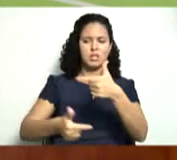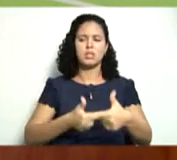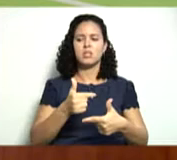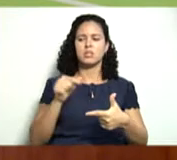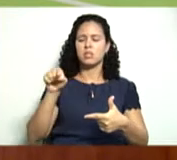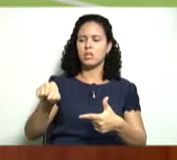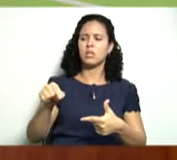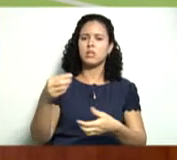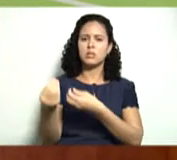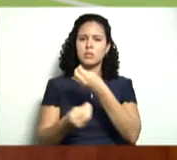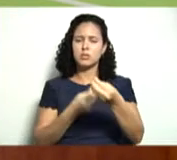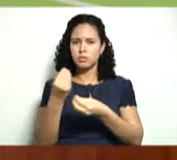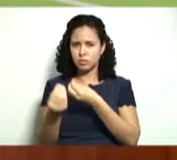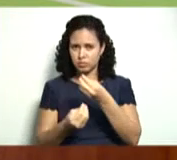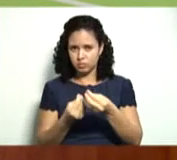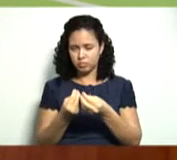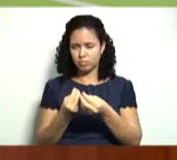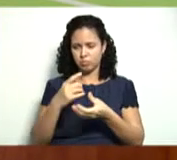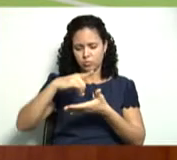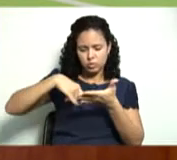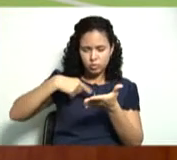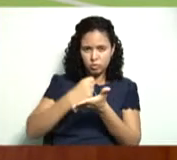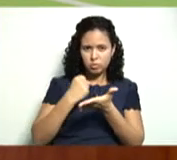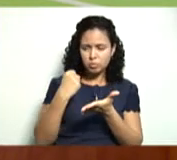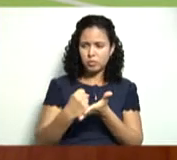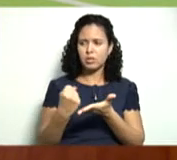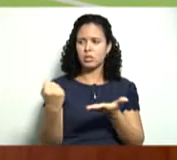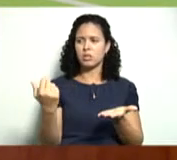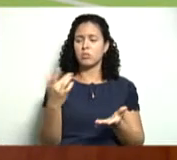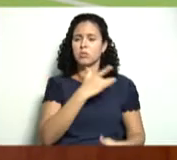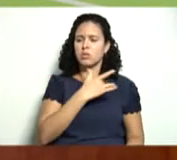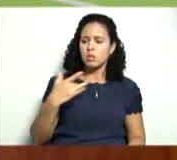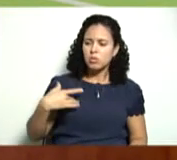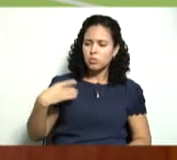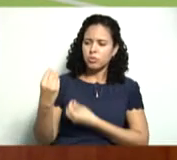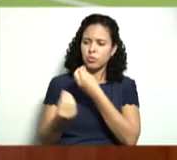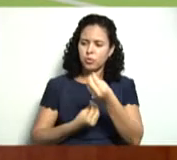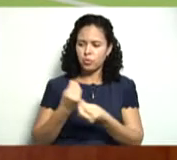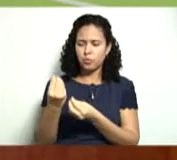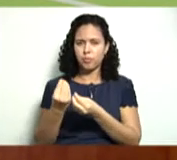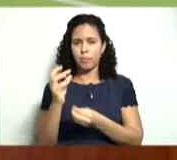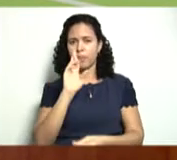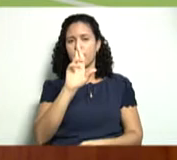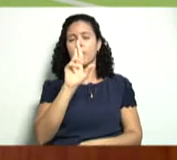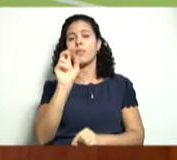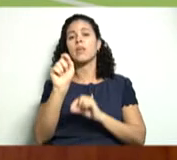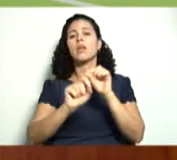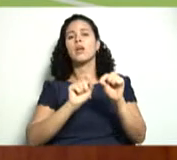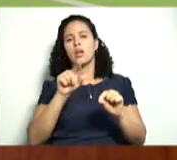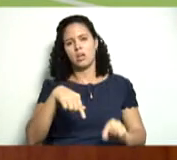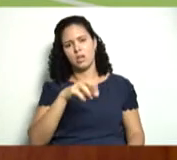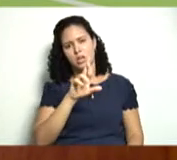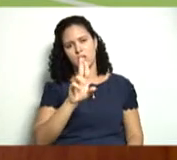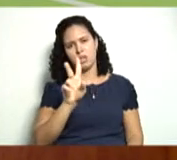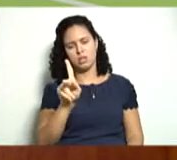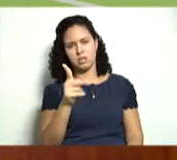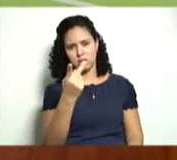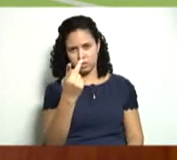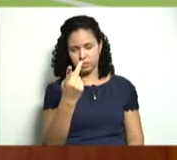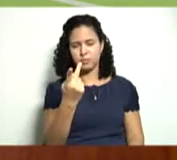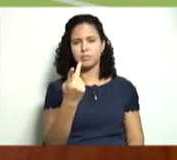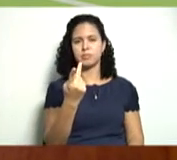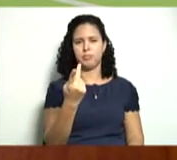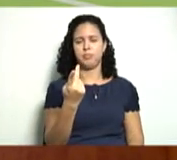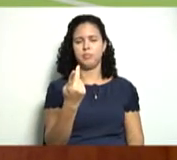o rh recursos humanos ele é importante e ele que vai cuidar de um também a gente fala informação dos maiores patrimônios da